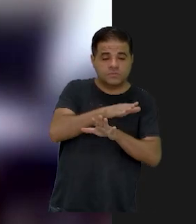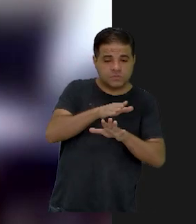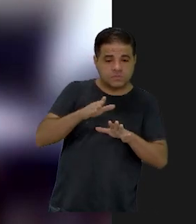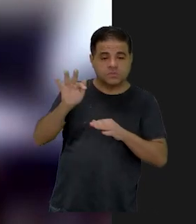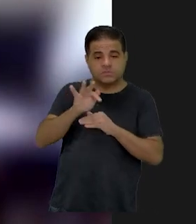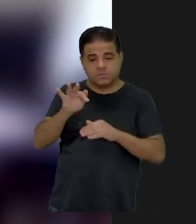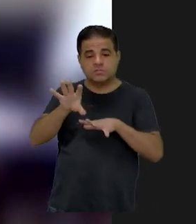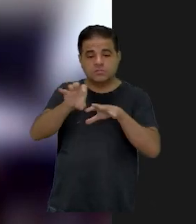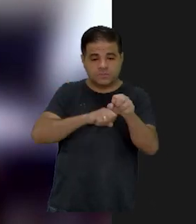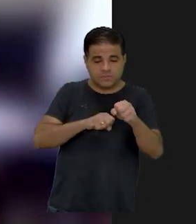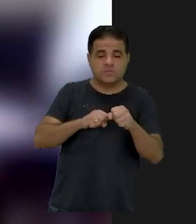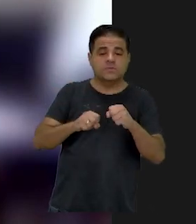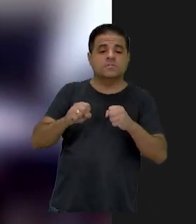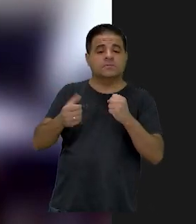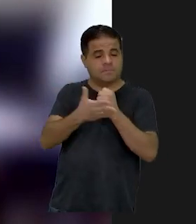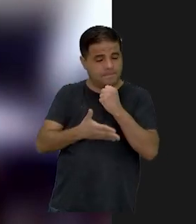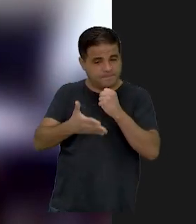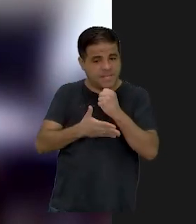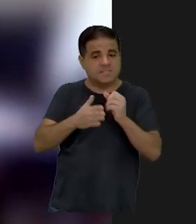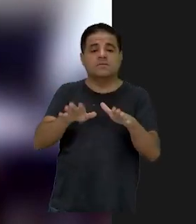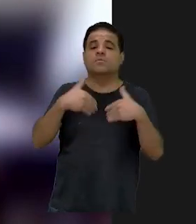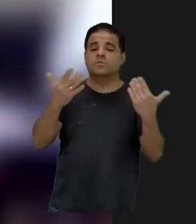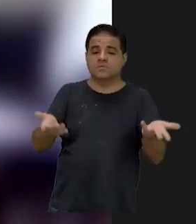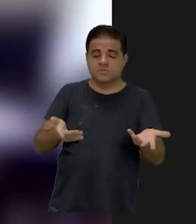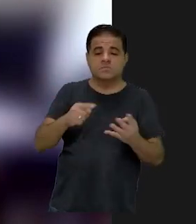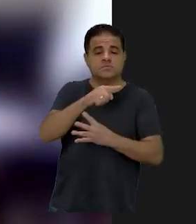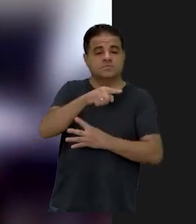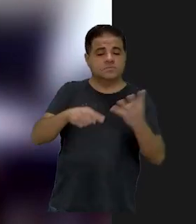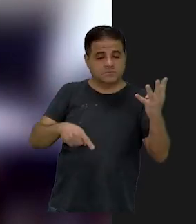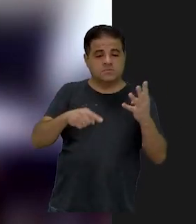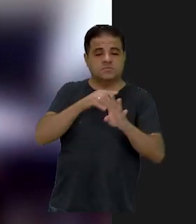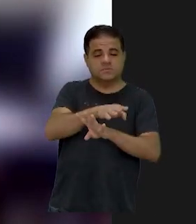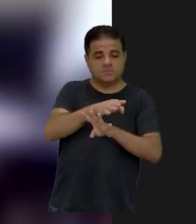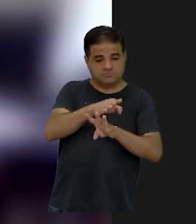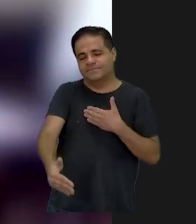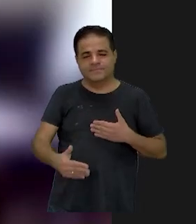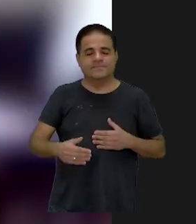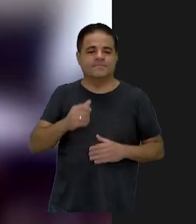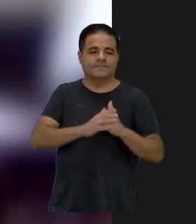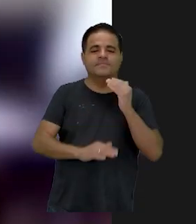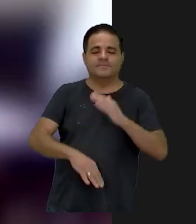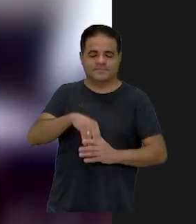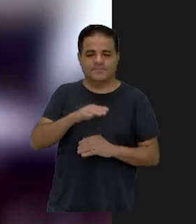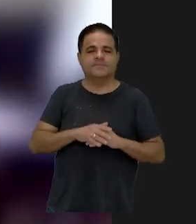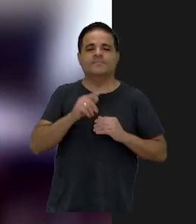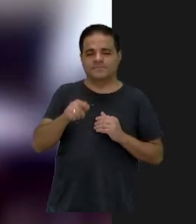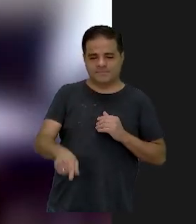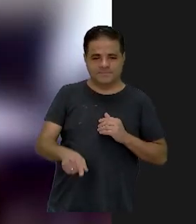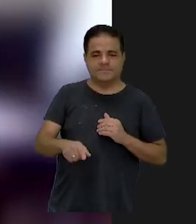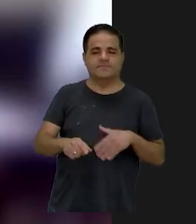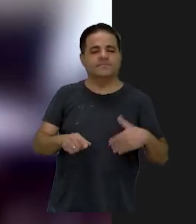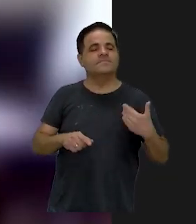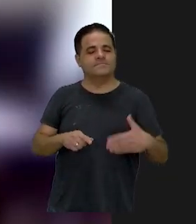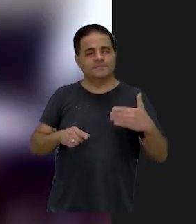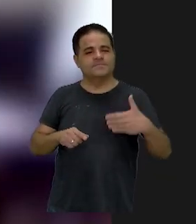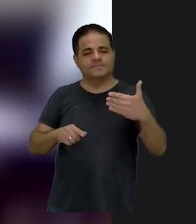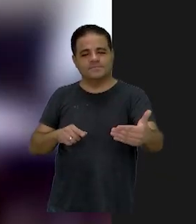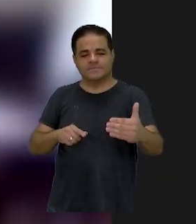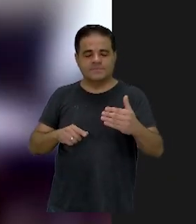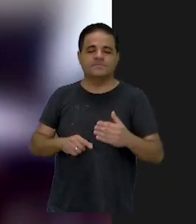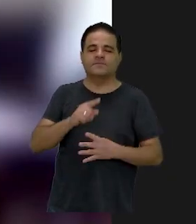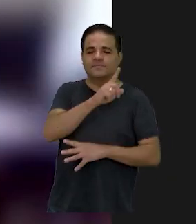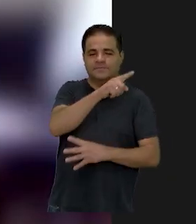procedimento criativo, não necessariamente inédito, mas onde eles coloquem a sua